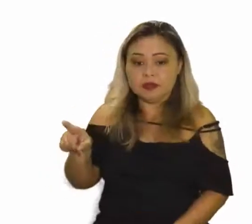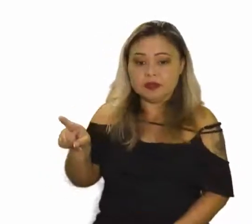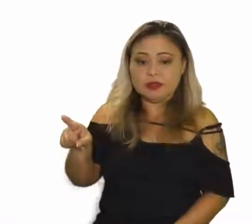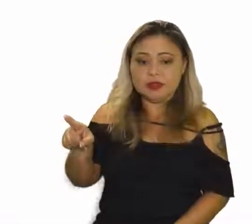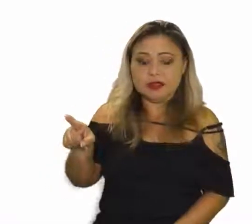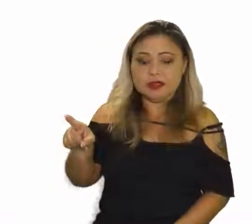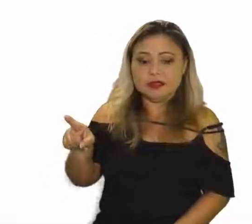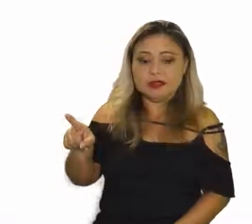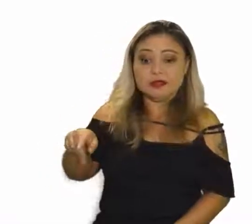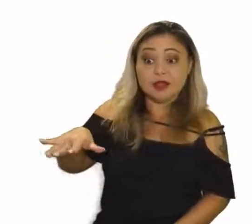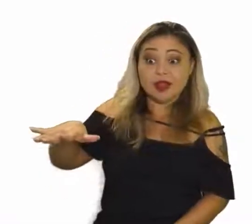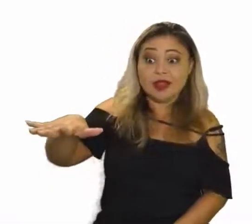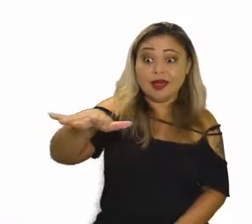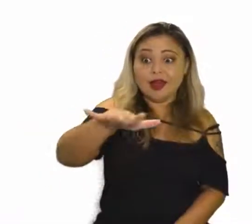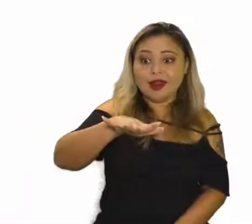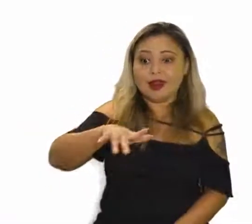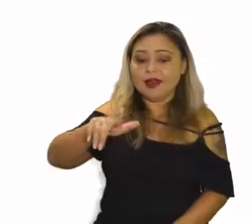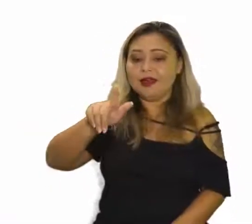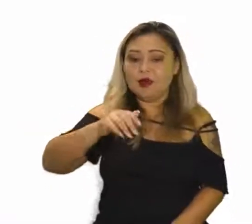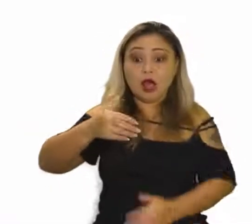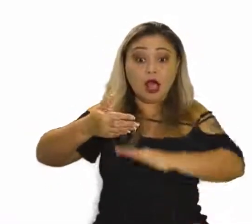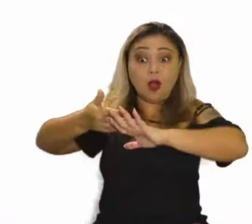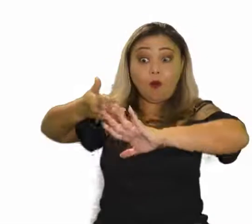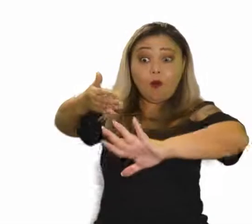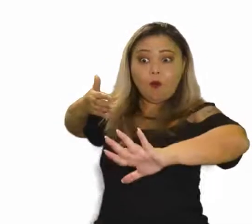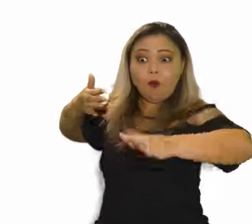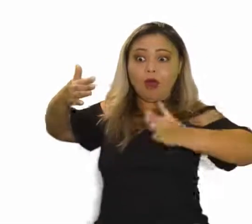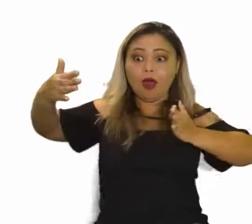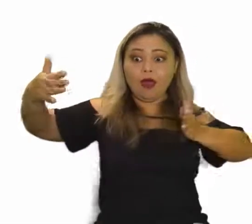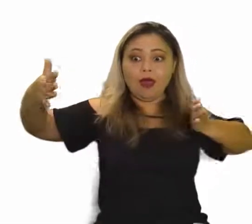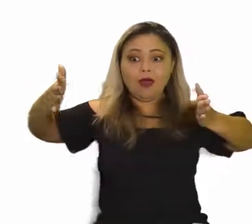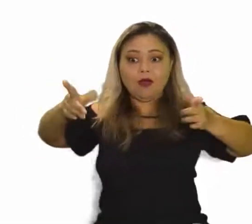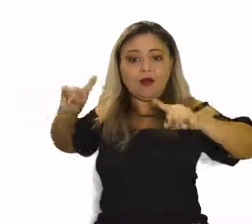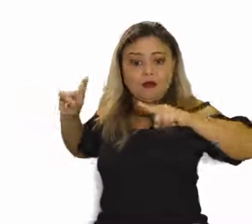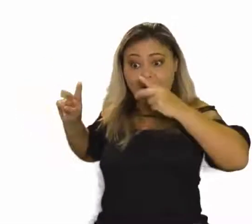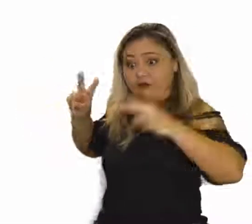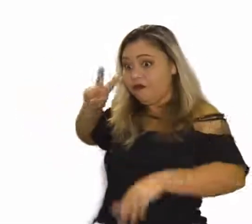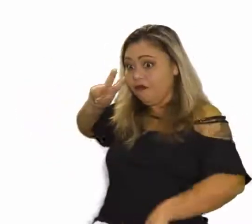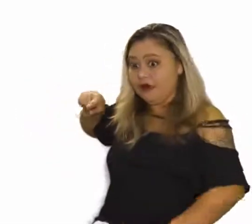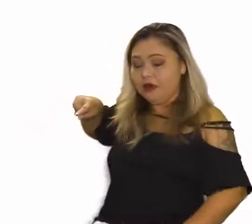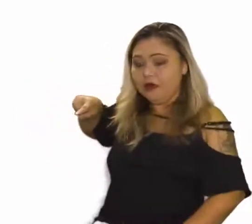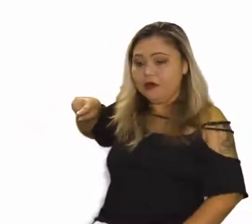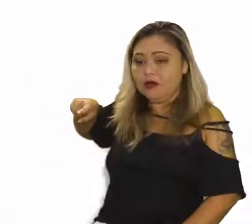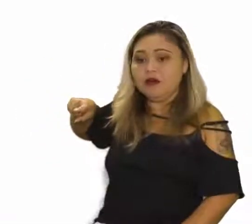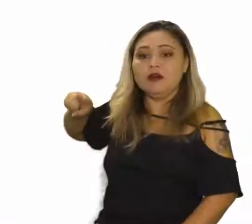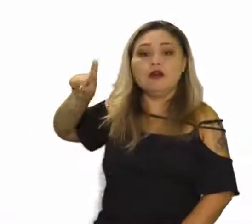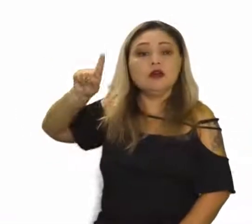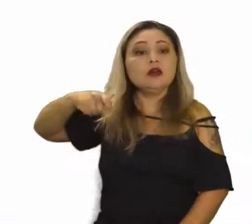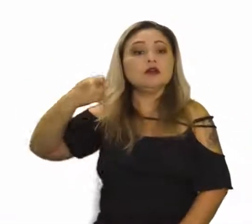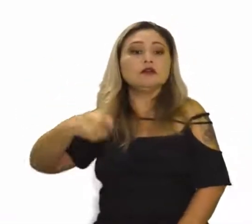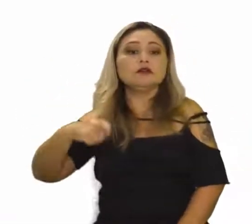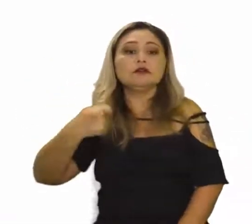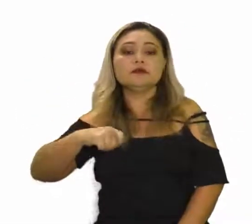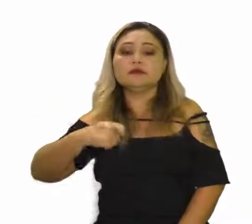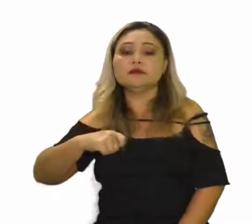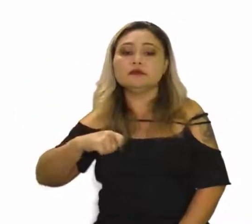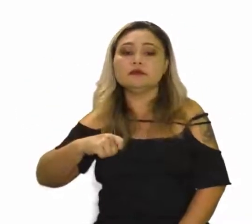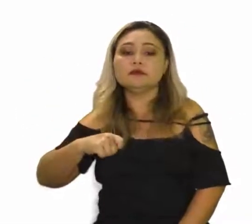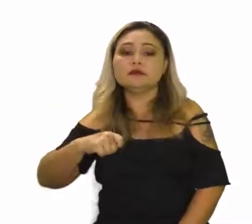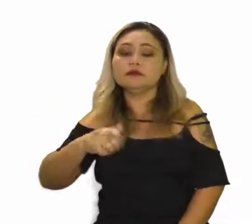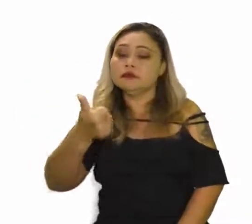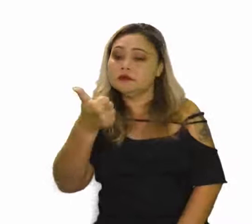é que é a granja? Quando eu falei sobre o galpão, dependendo, né, o galpão, ele precisa ter aí